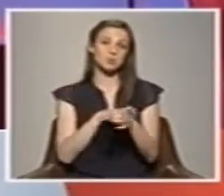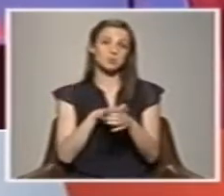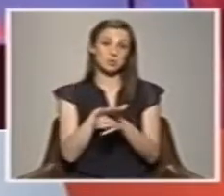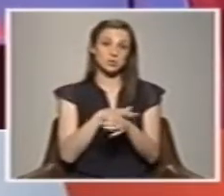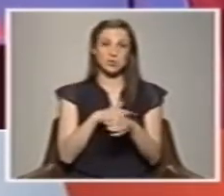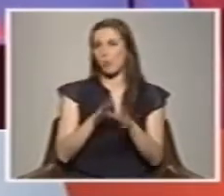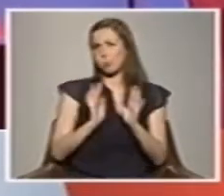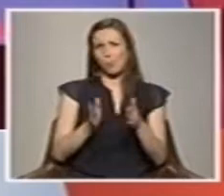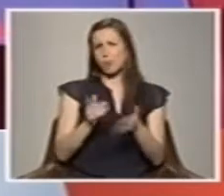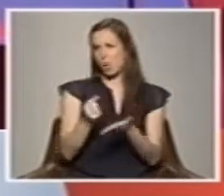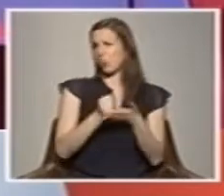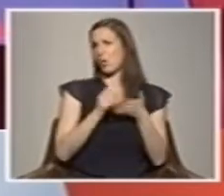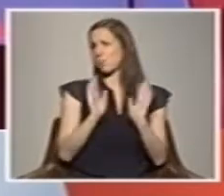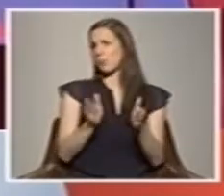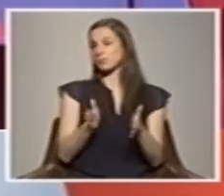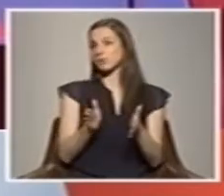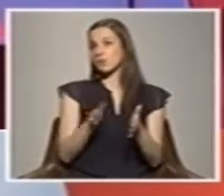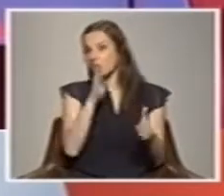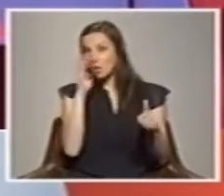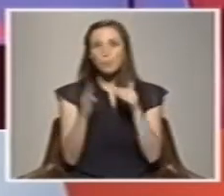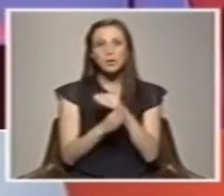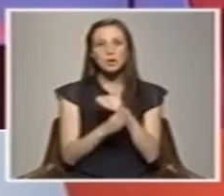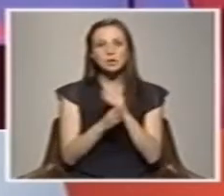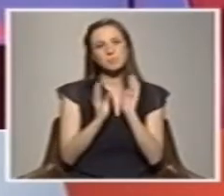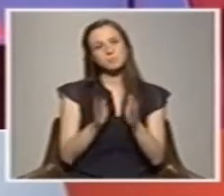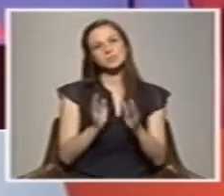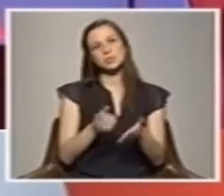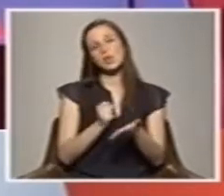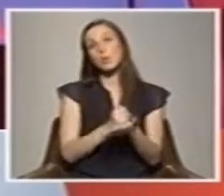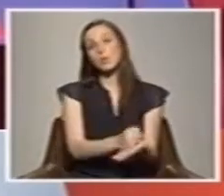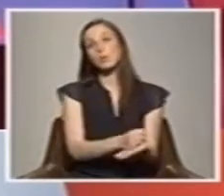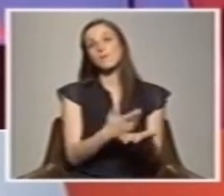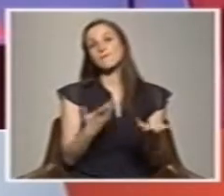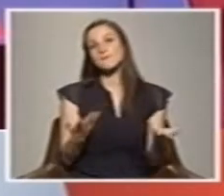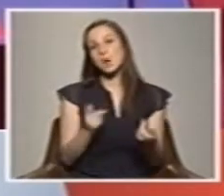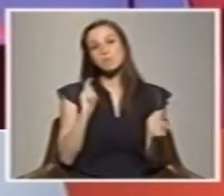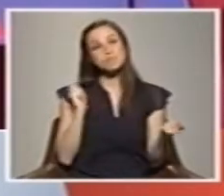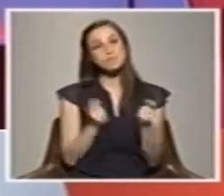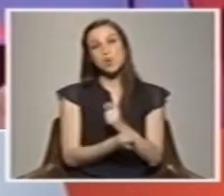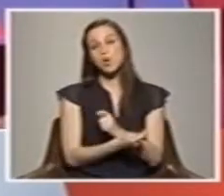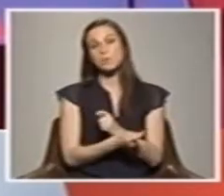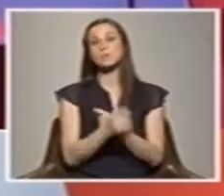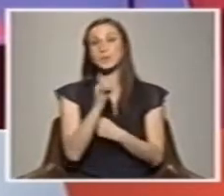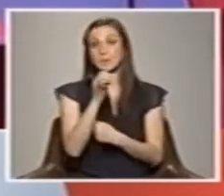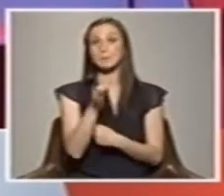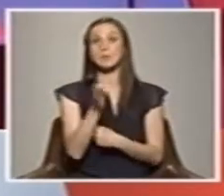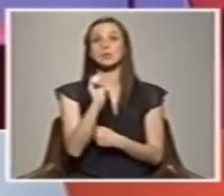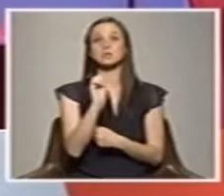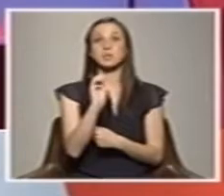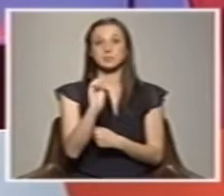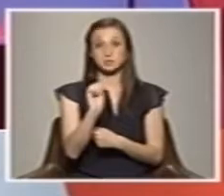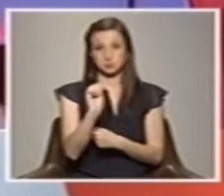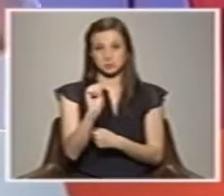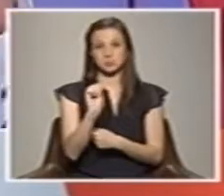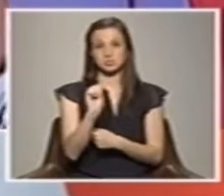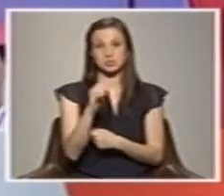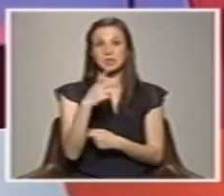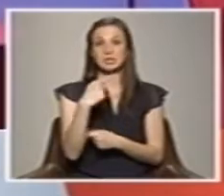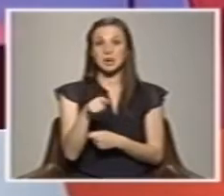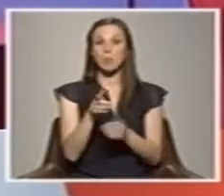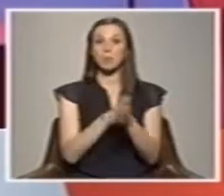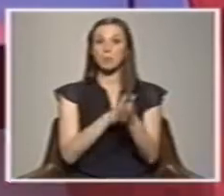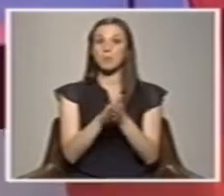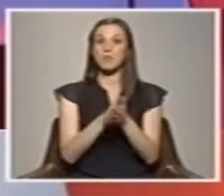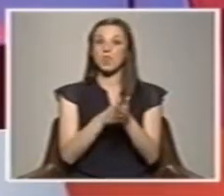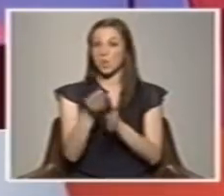não precisavam de apoio e que de repente precisam de apoio. E as IPSS utilizam estas sobras,